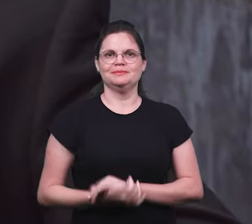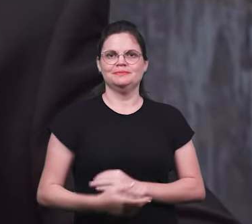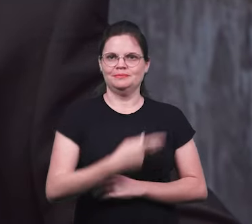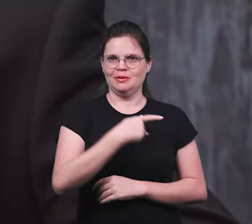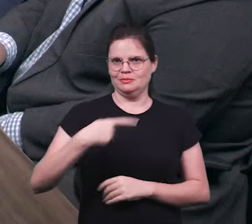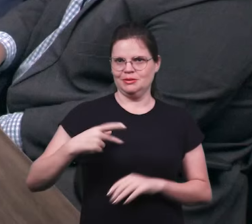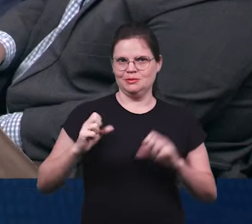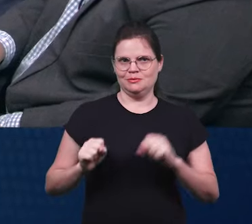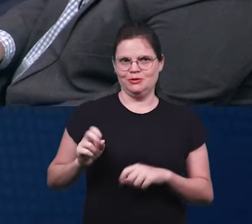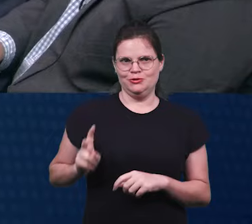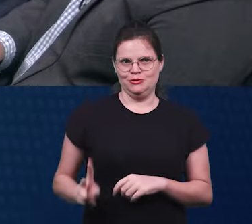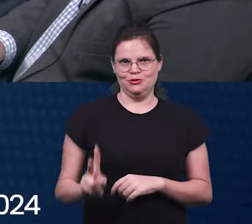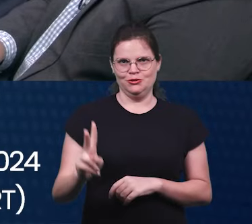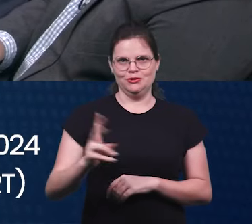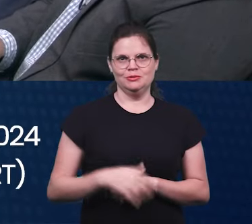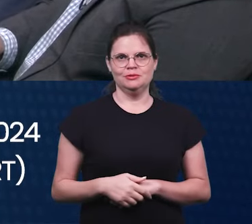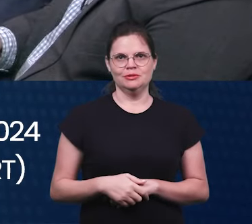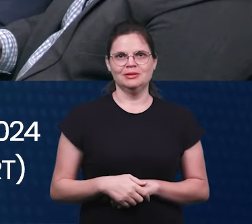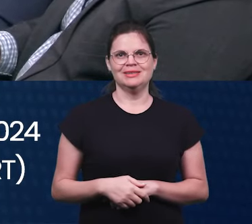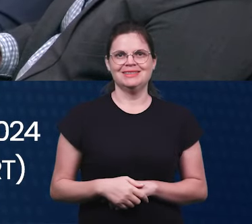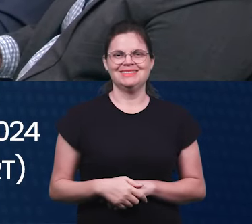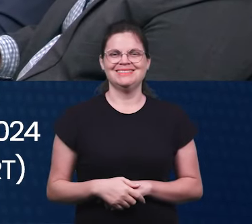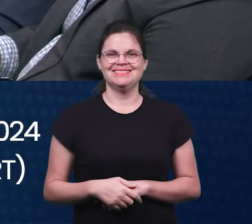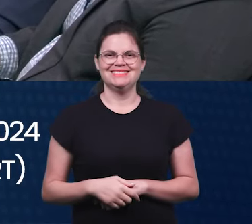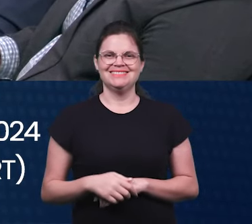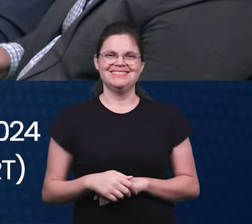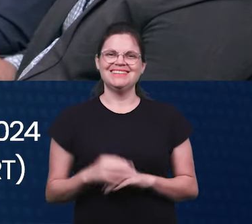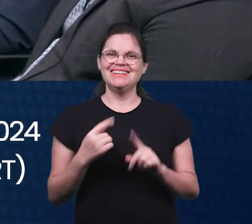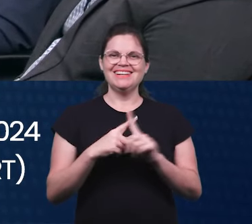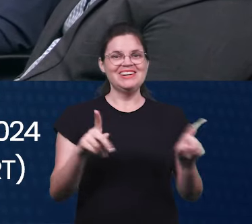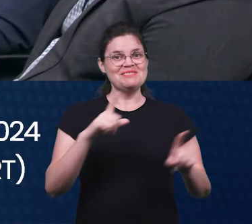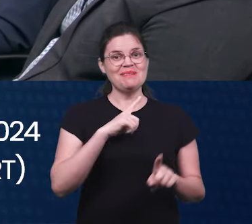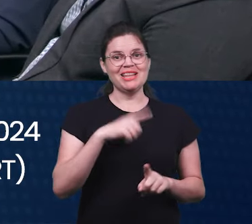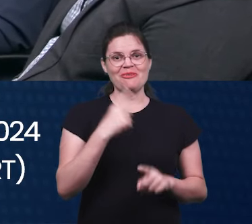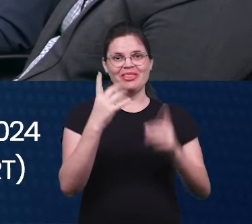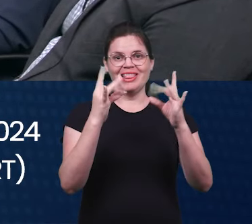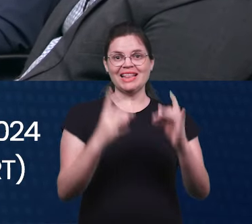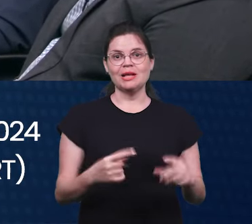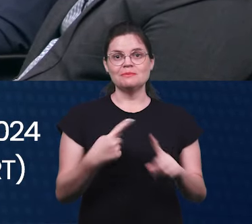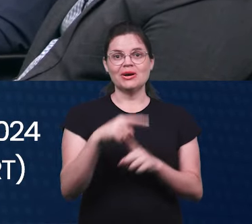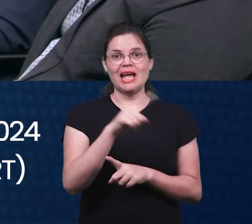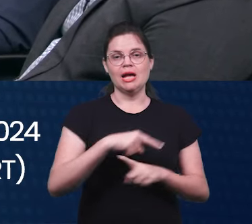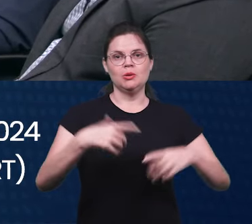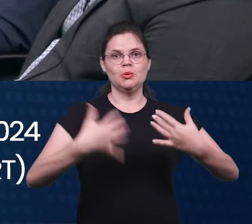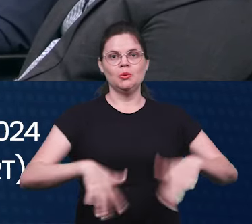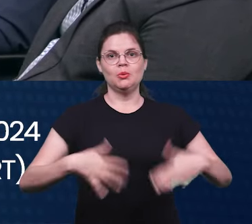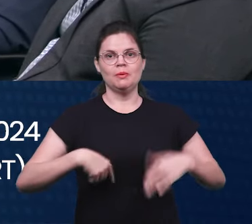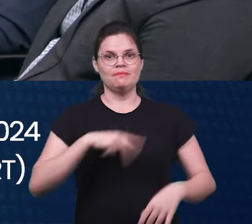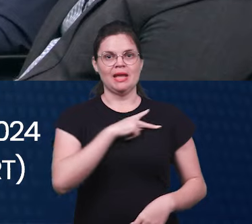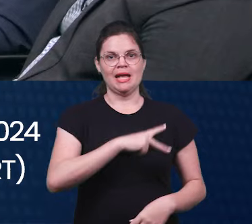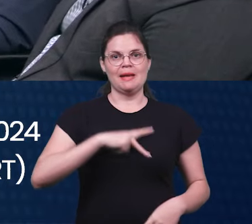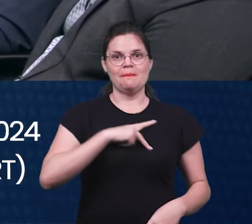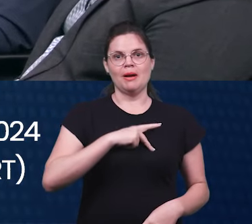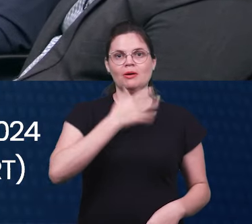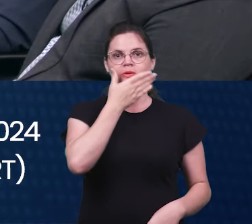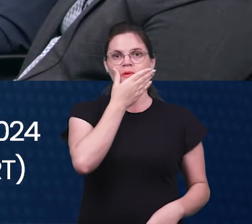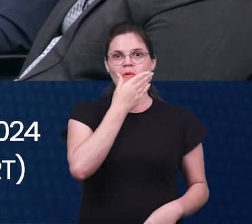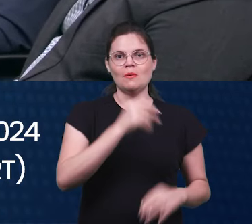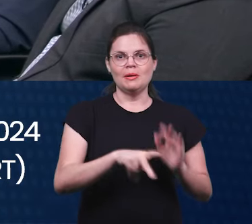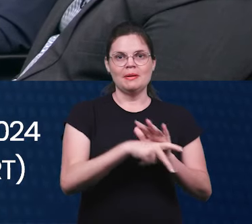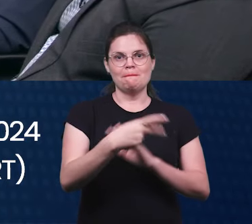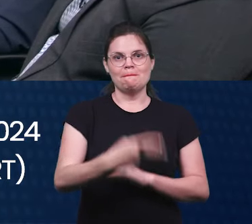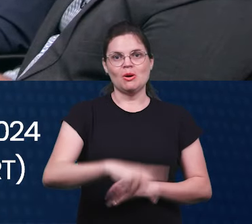continuar? Não, mas tem um detalhe aqui também, que esse cara desesperado quando descobriu que Paulo era romano, né? Não, Serlon? Exatamente. Como é que